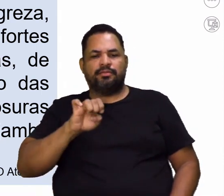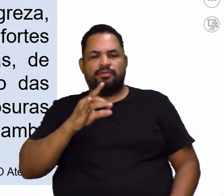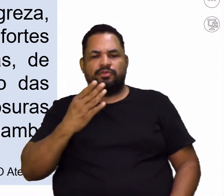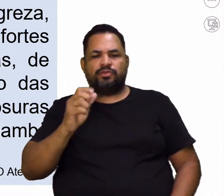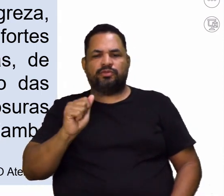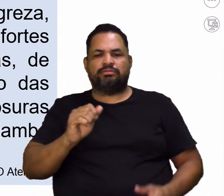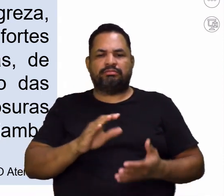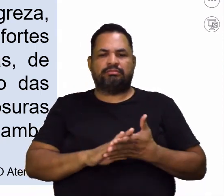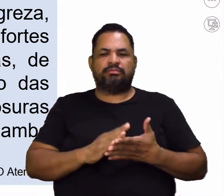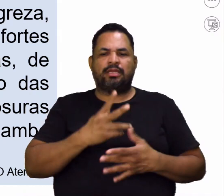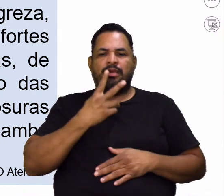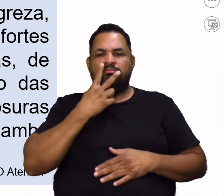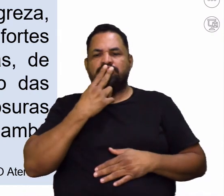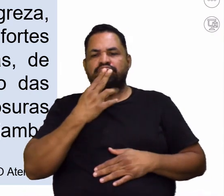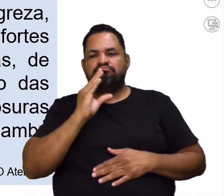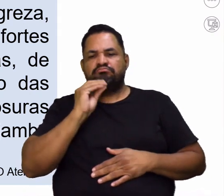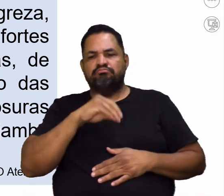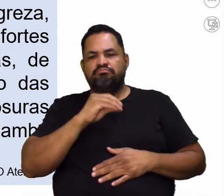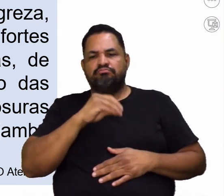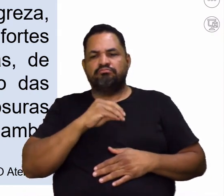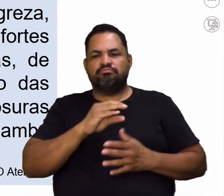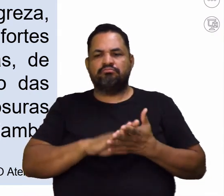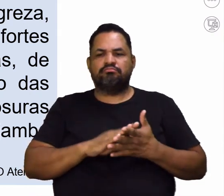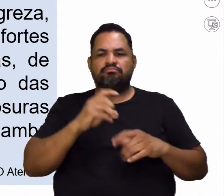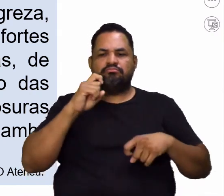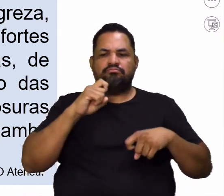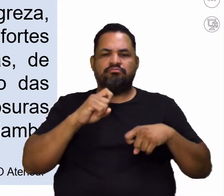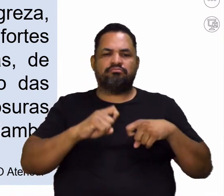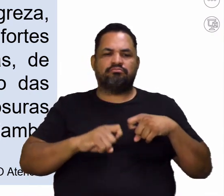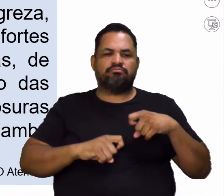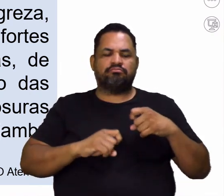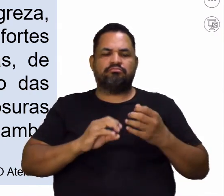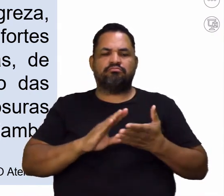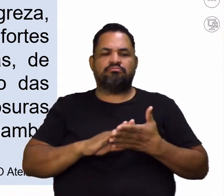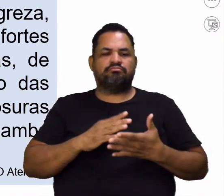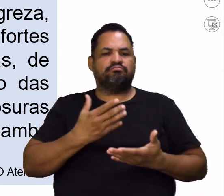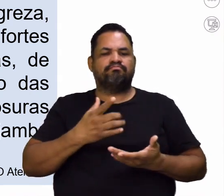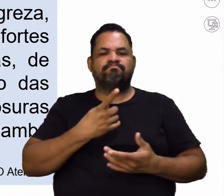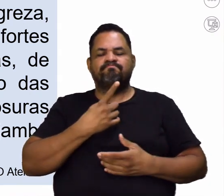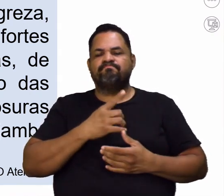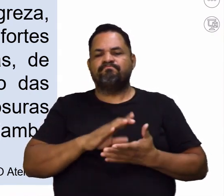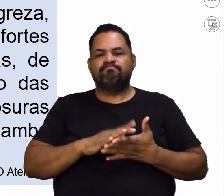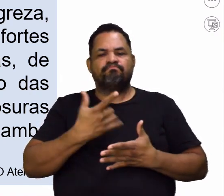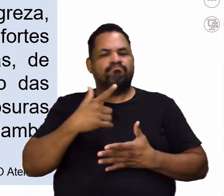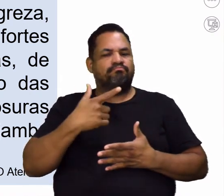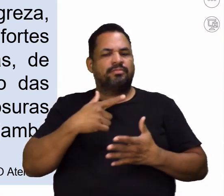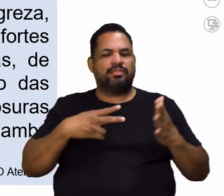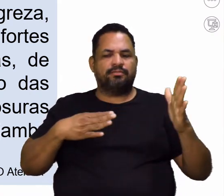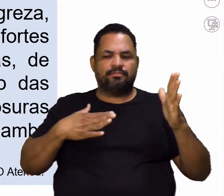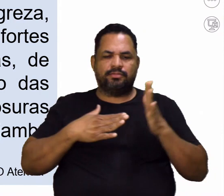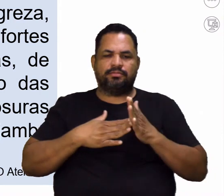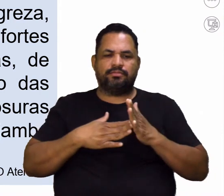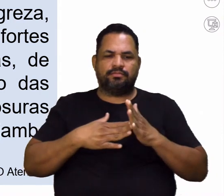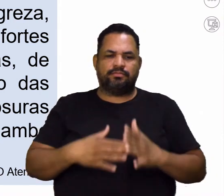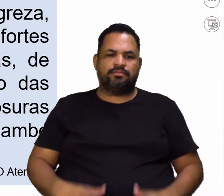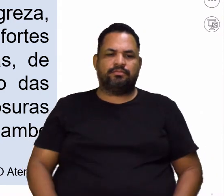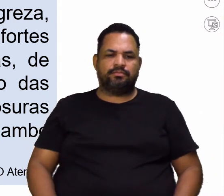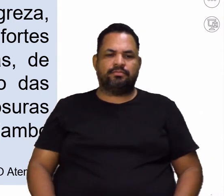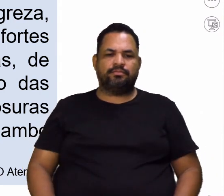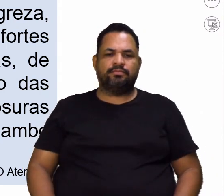gritantes aparências frases e sexualidades sem freios então